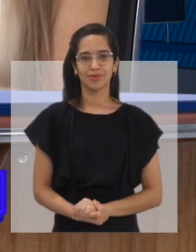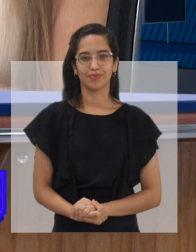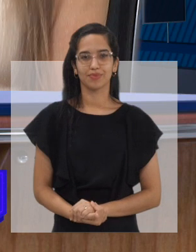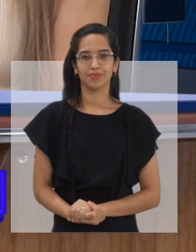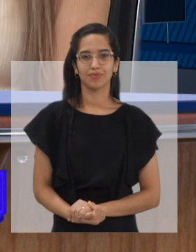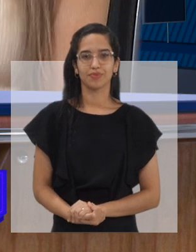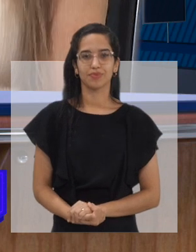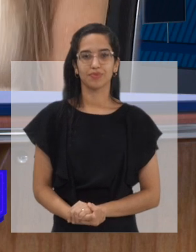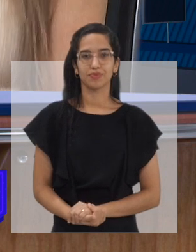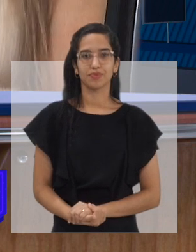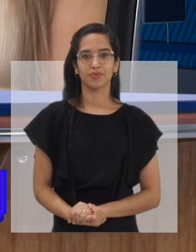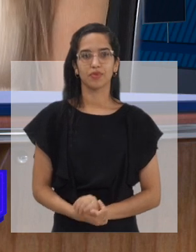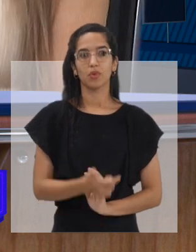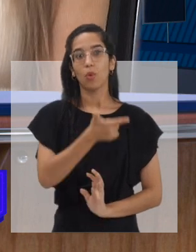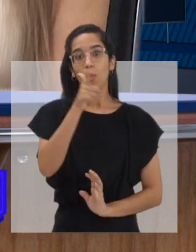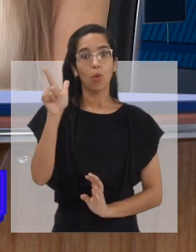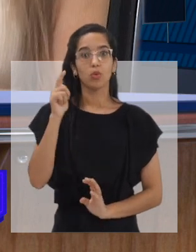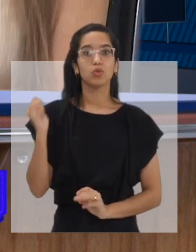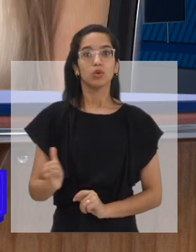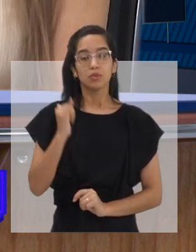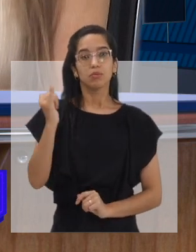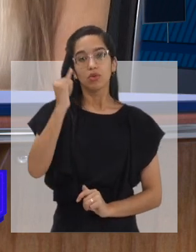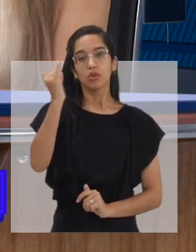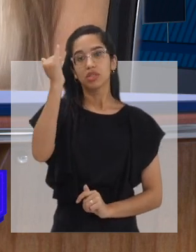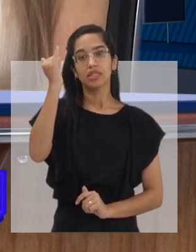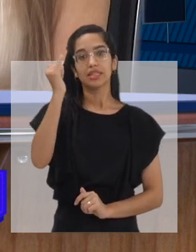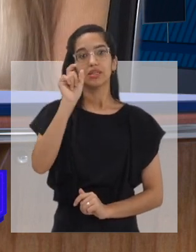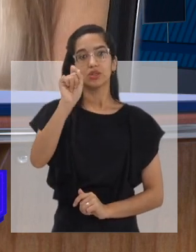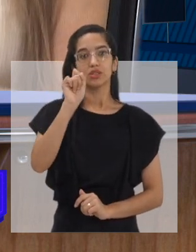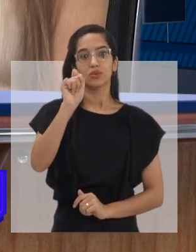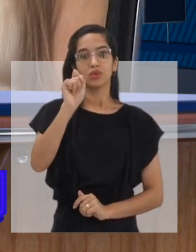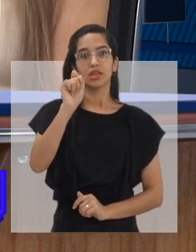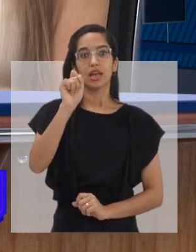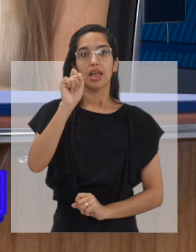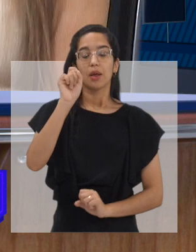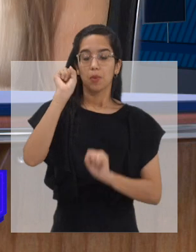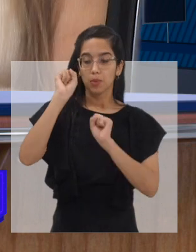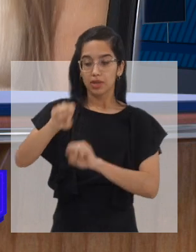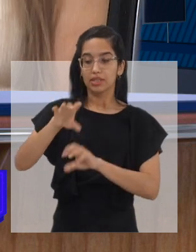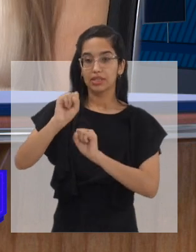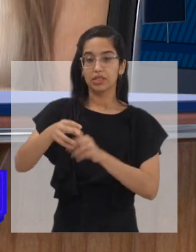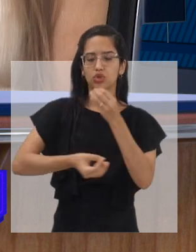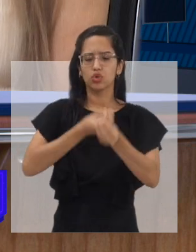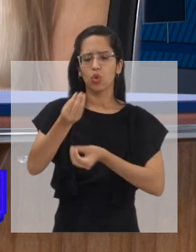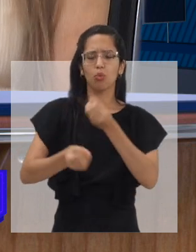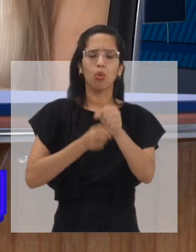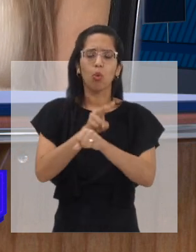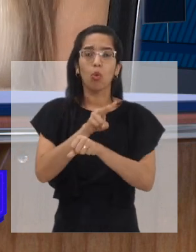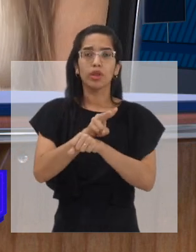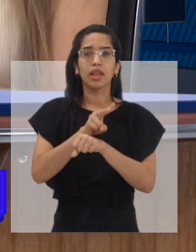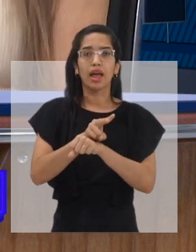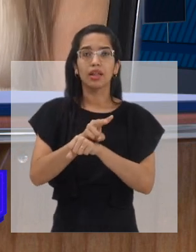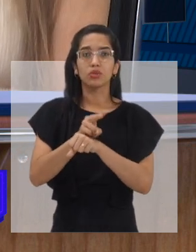museu? Outro eixo que a gente trabalha também é a educação patrimonial. Sim. E especificamente estamos fazendo